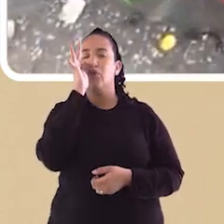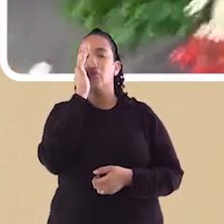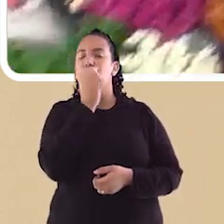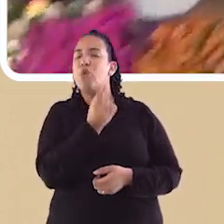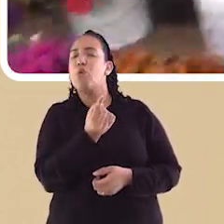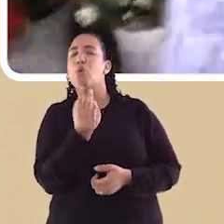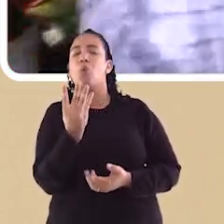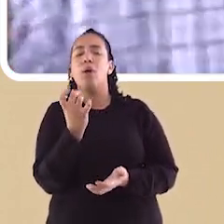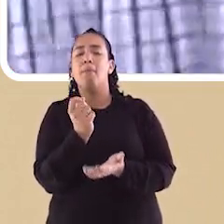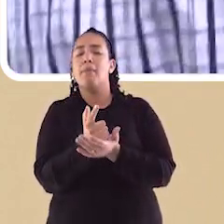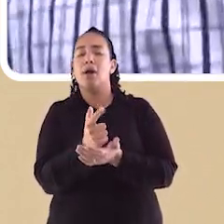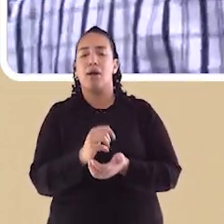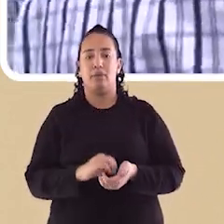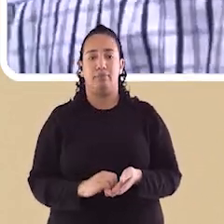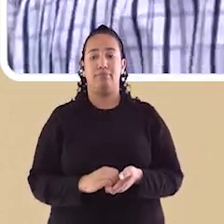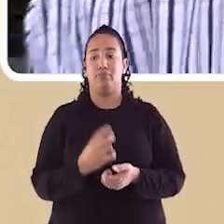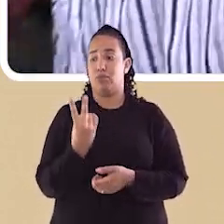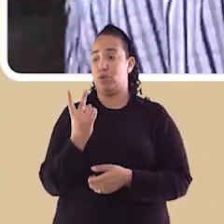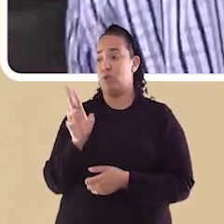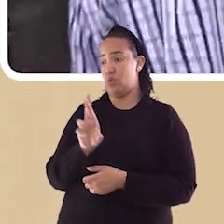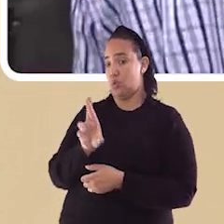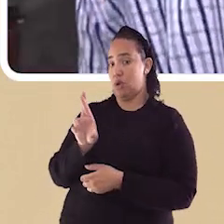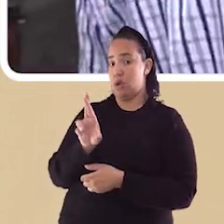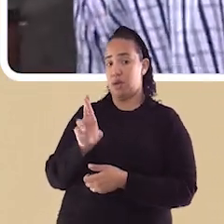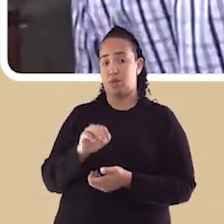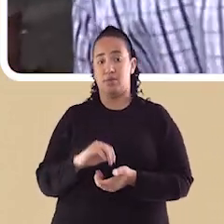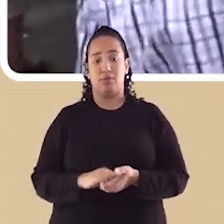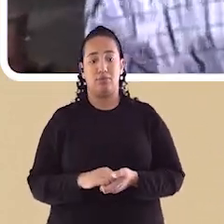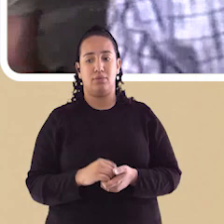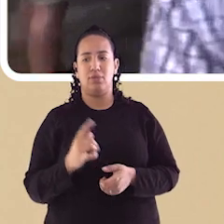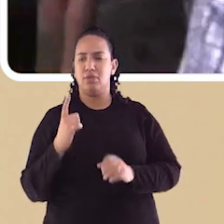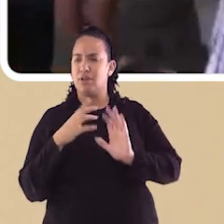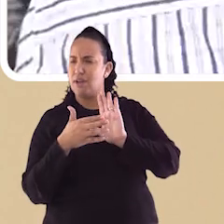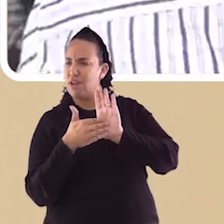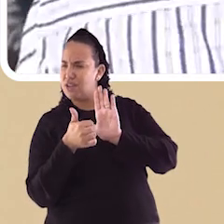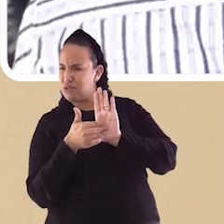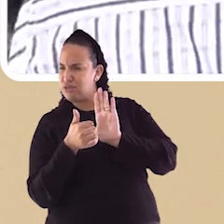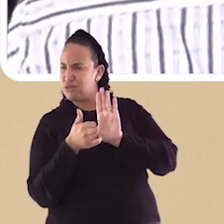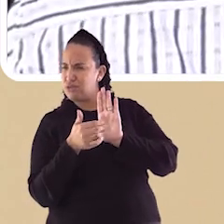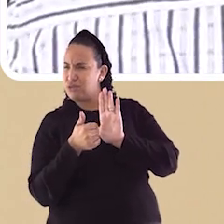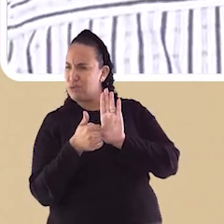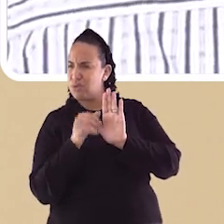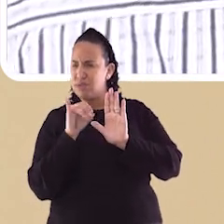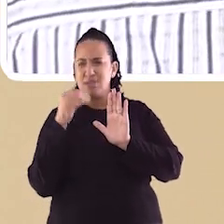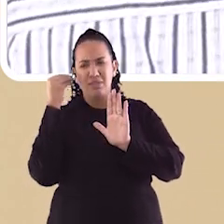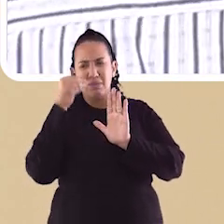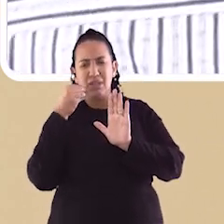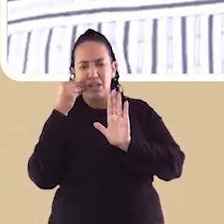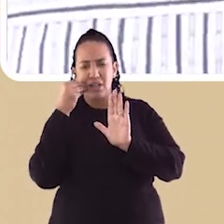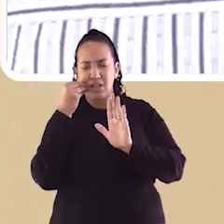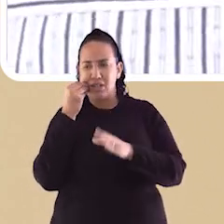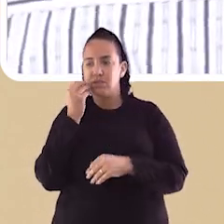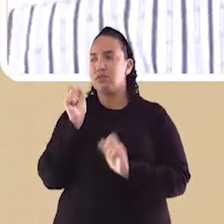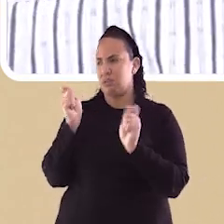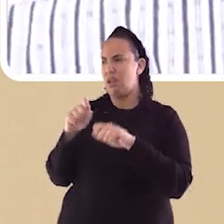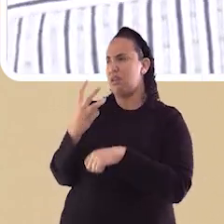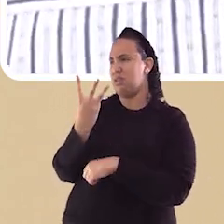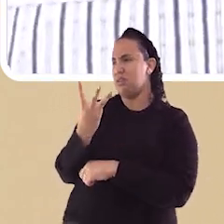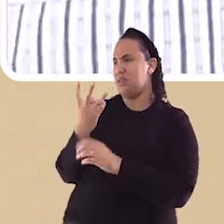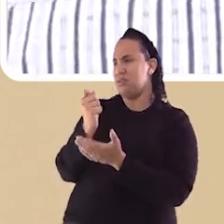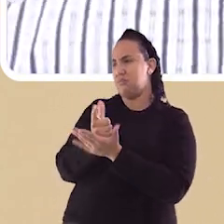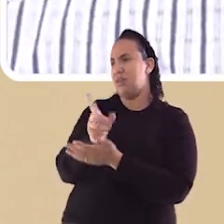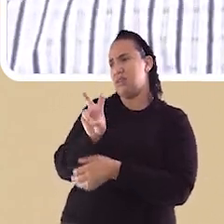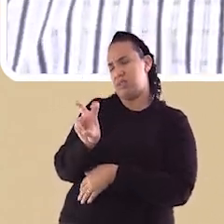Quanto que é a rosa? R$ 2 cada um. Tem desconto para quem vai fazer experiência com ela? Faz 3 por 5 para você. 3 por